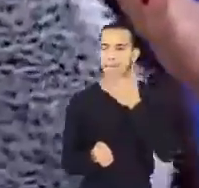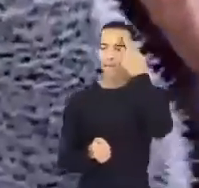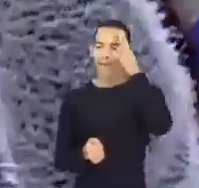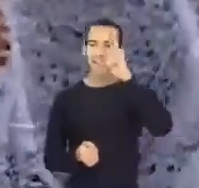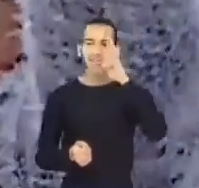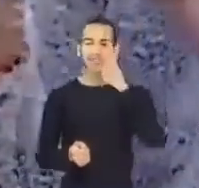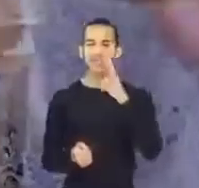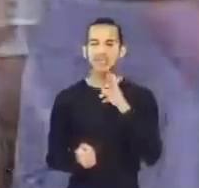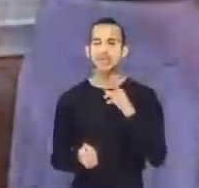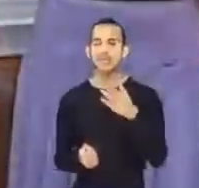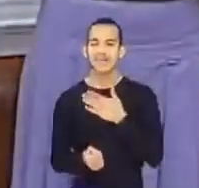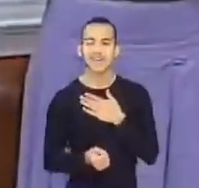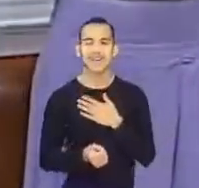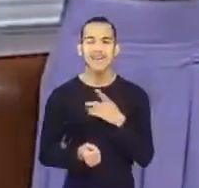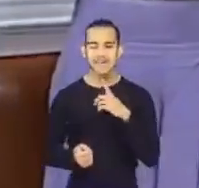meu Redentor